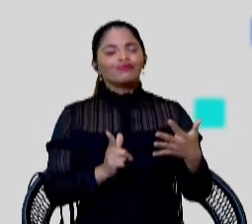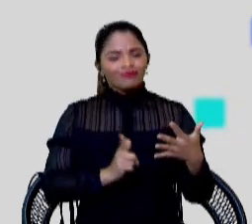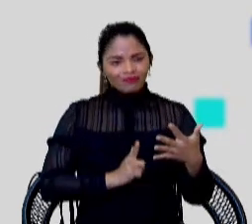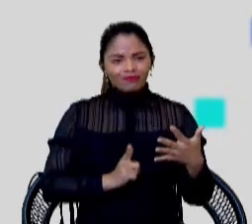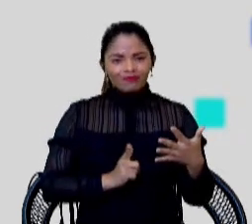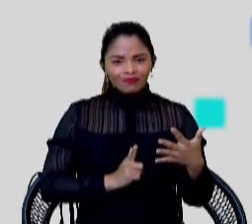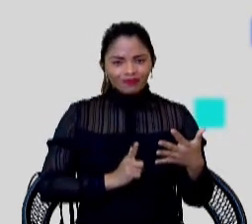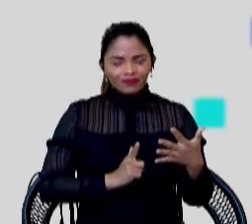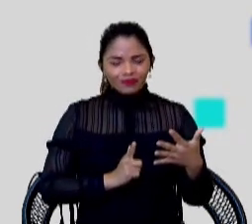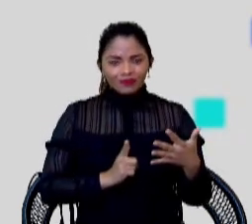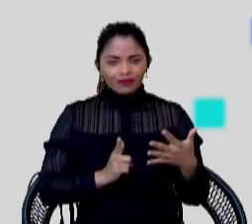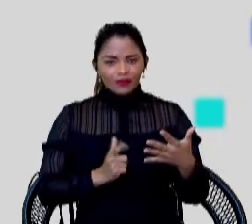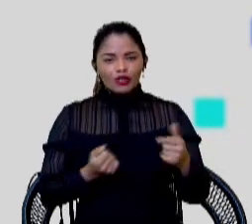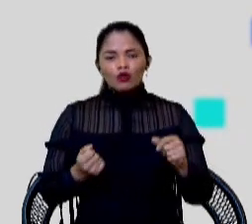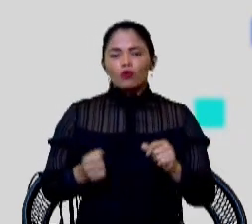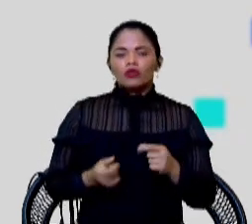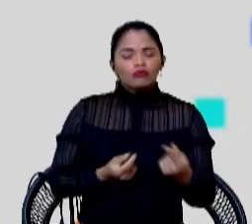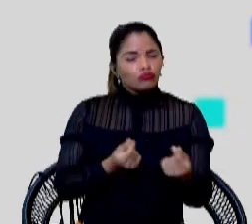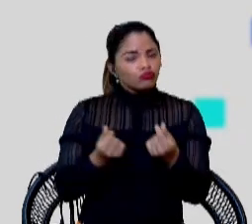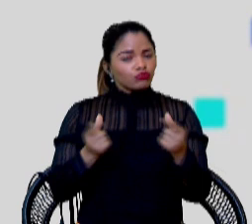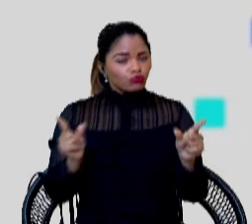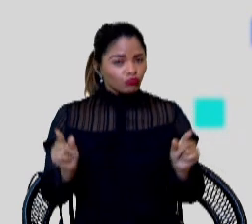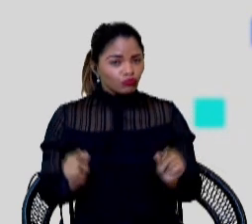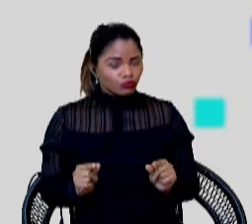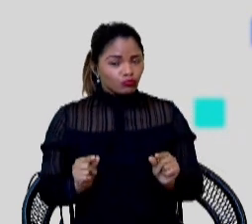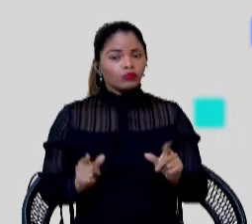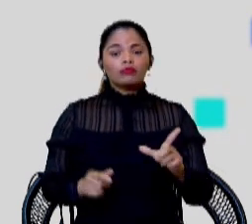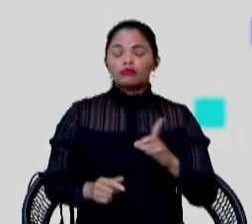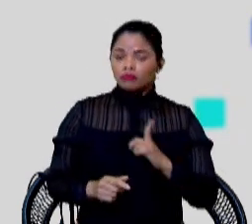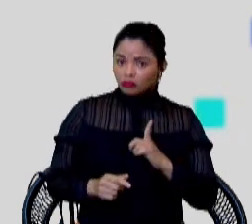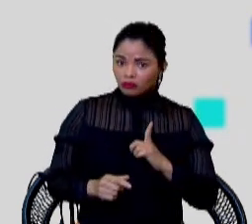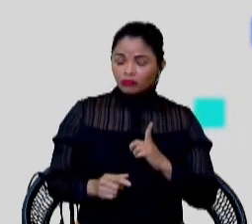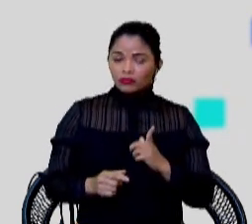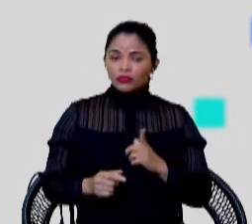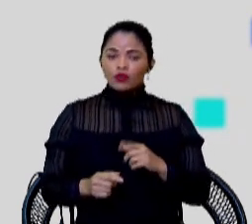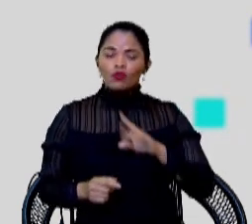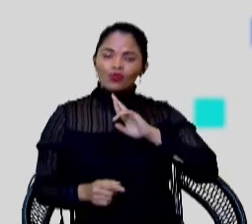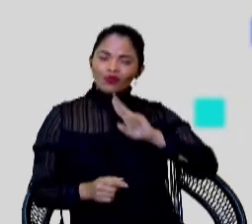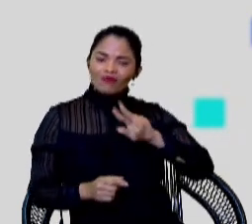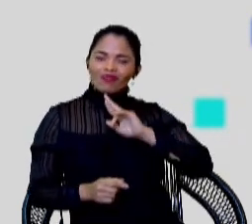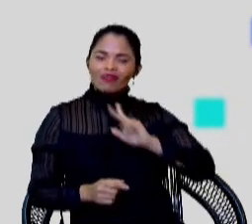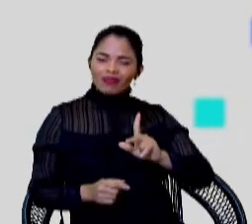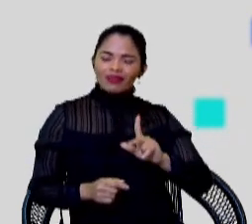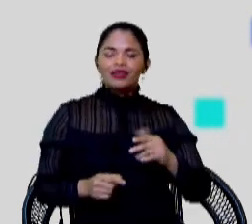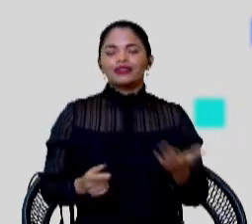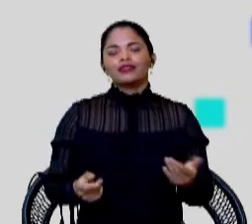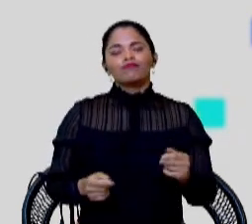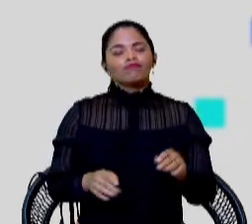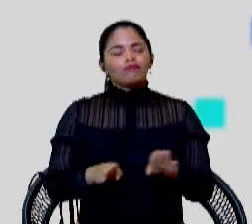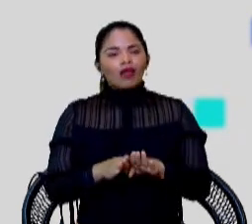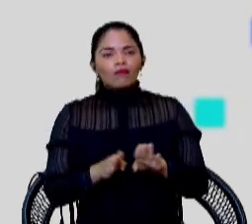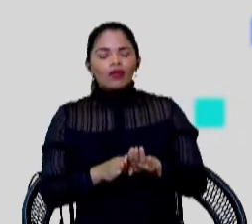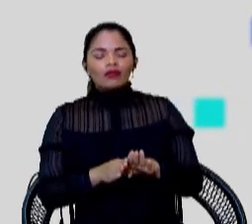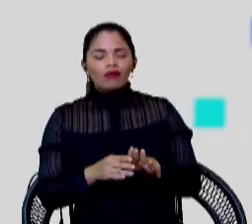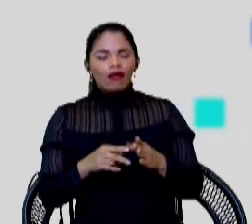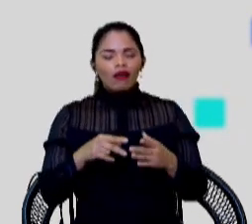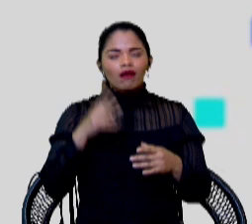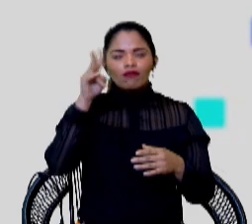por diversos motivos, seja custo-benefício, seja para saber de novidades, seja para estar